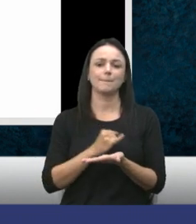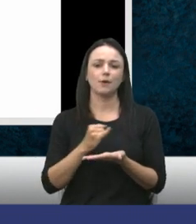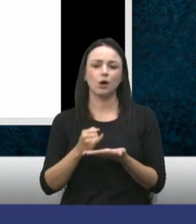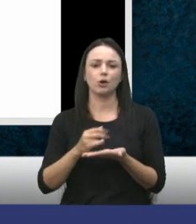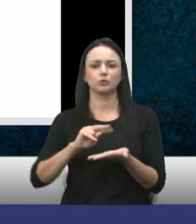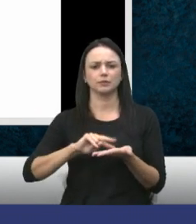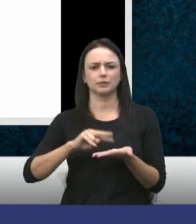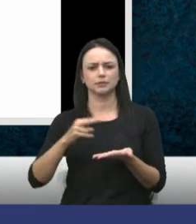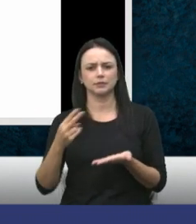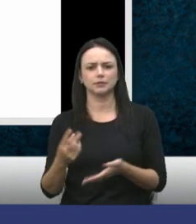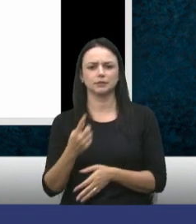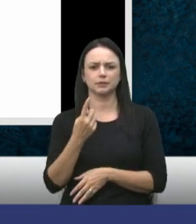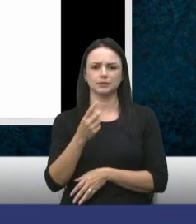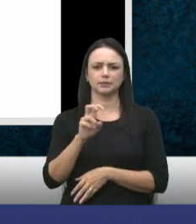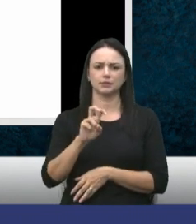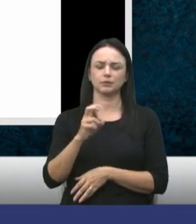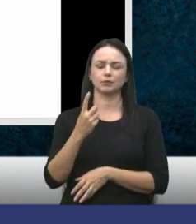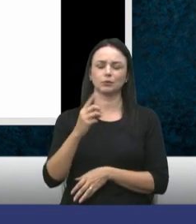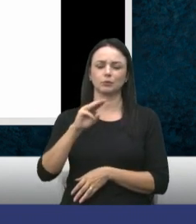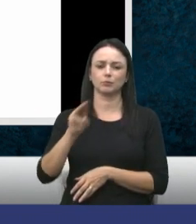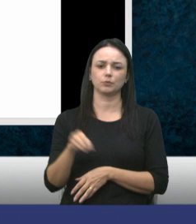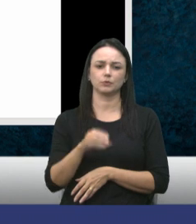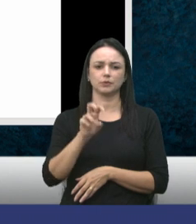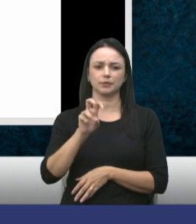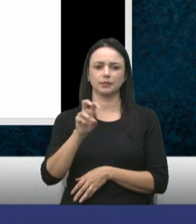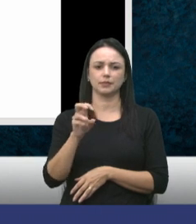de impostos de R$